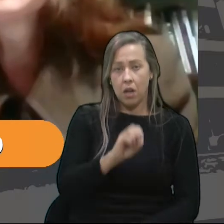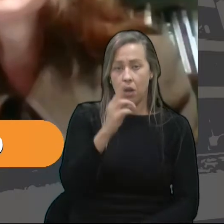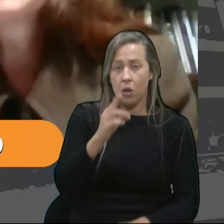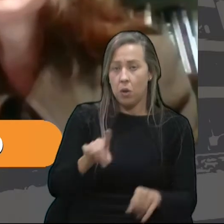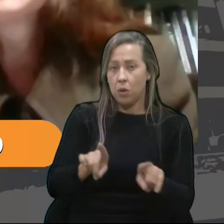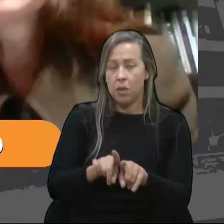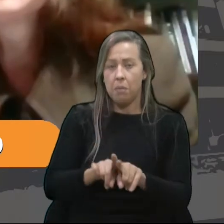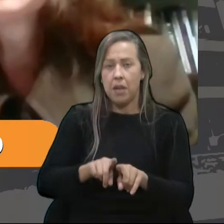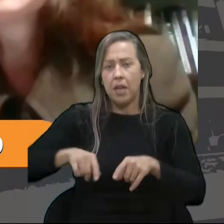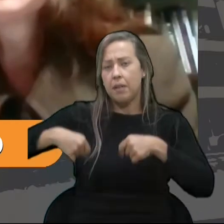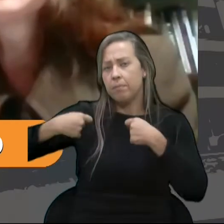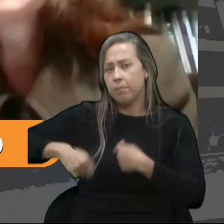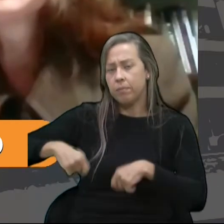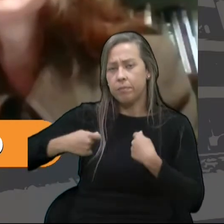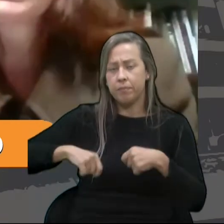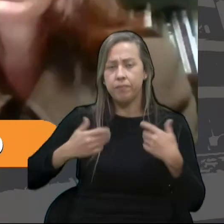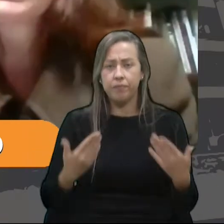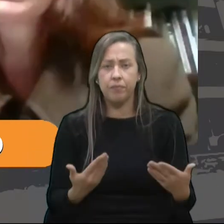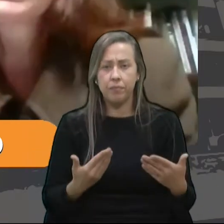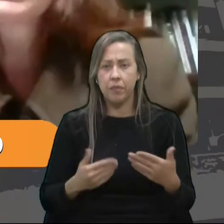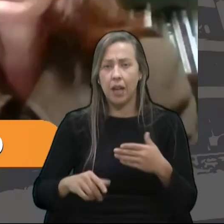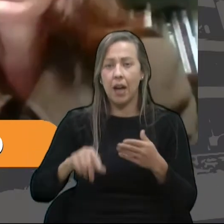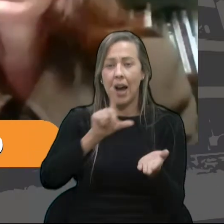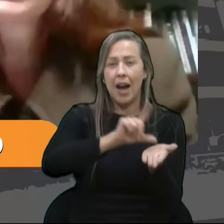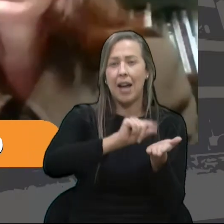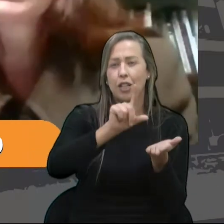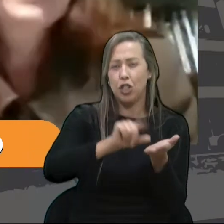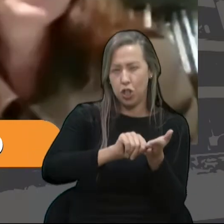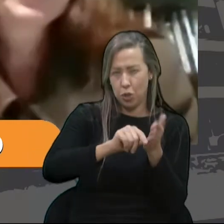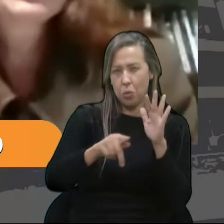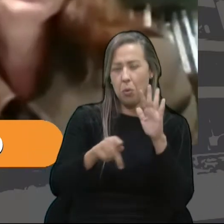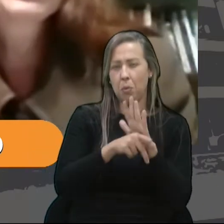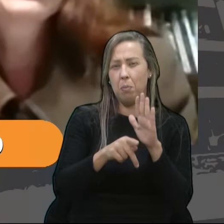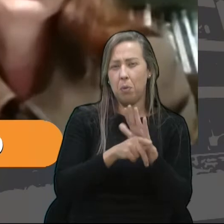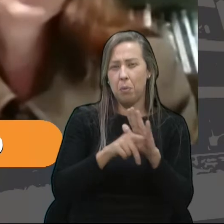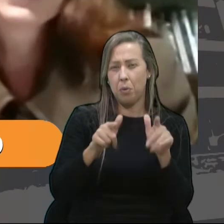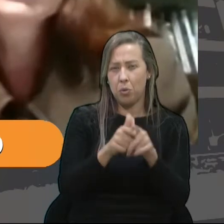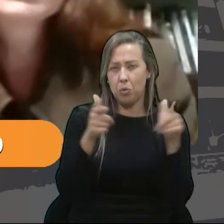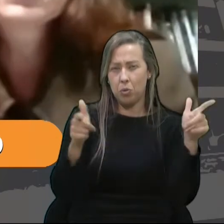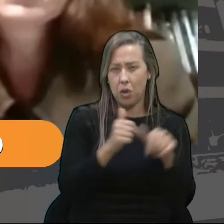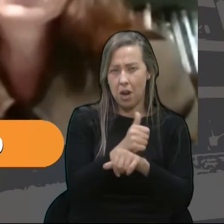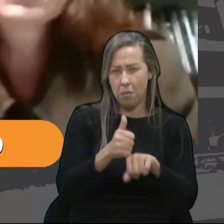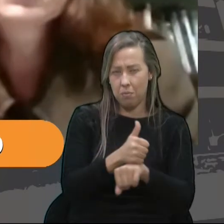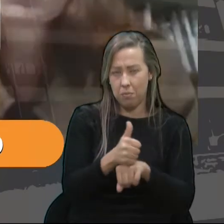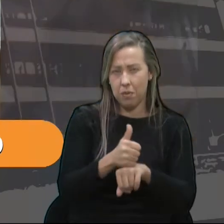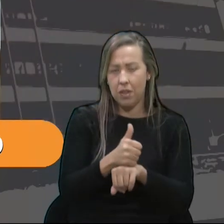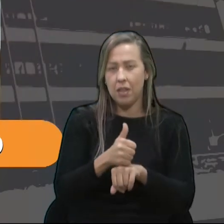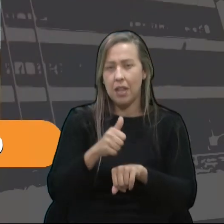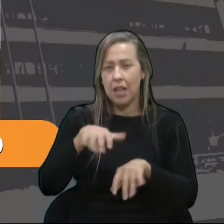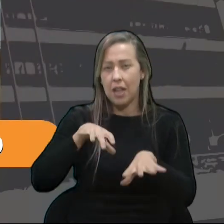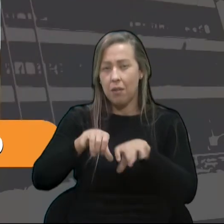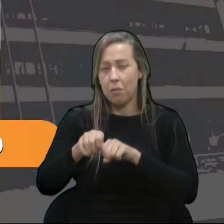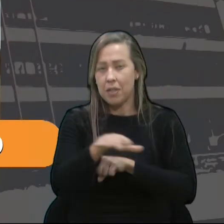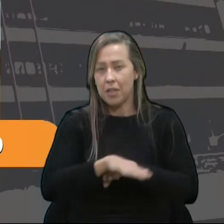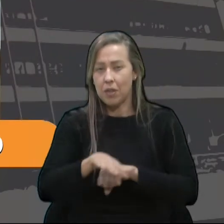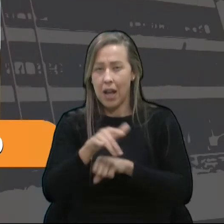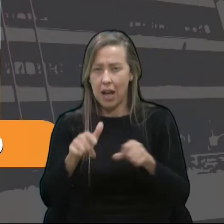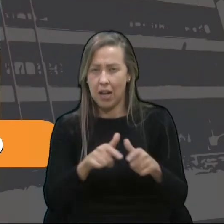não necessariamente artigos, ensaios produzidos por jornalistas, né, da formação jornalística,